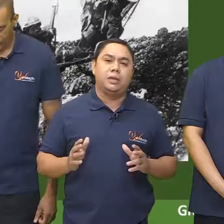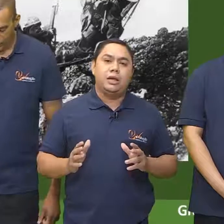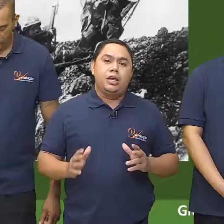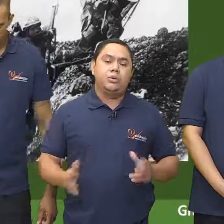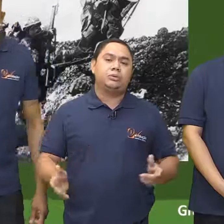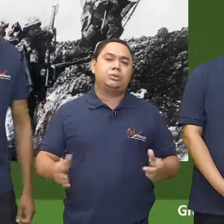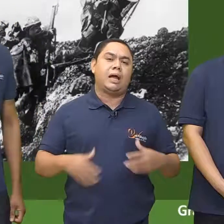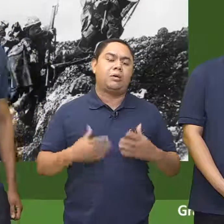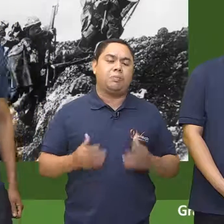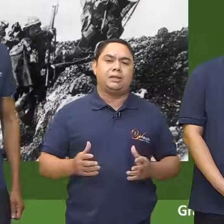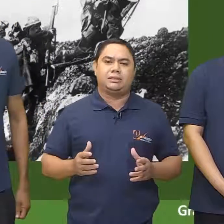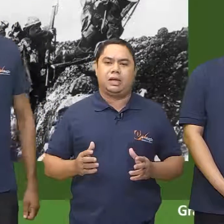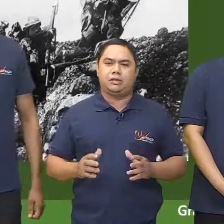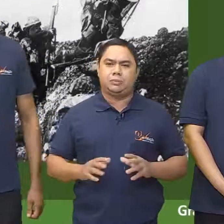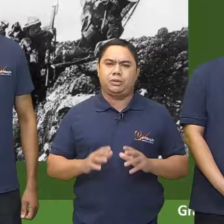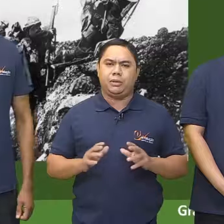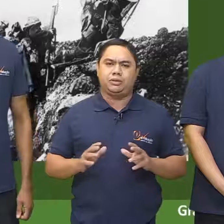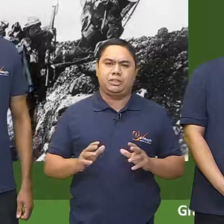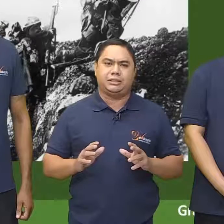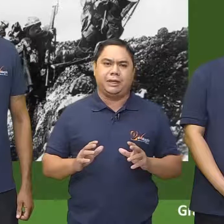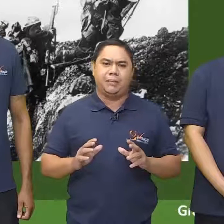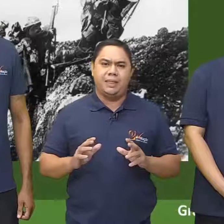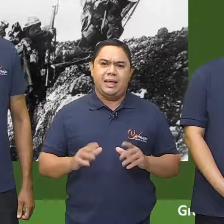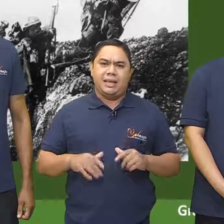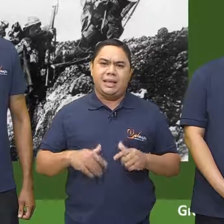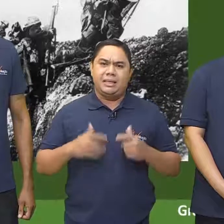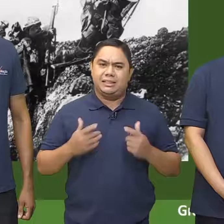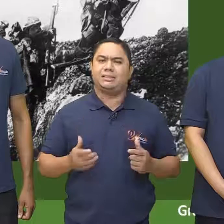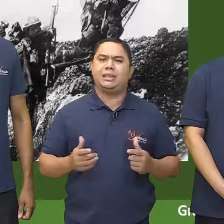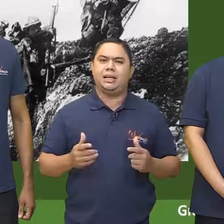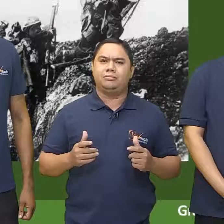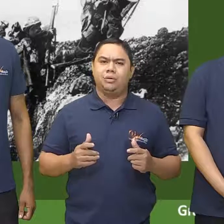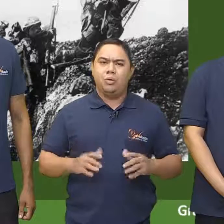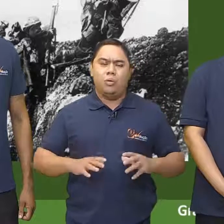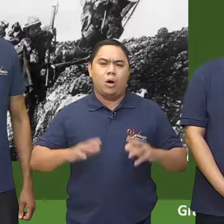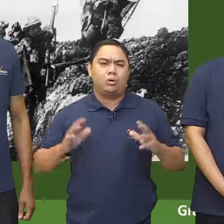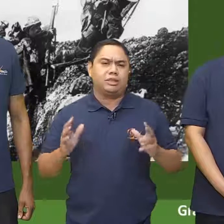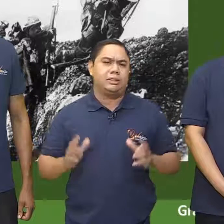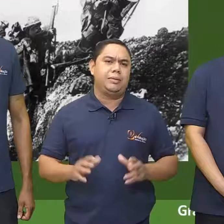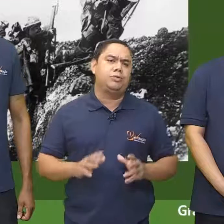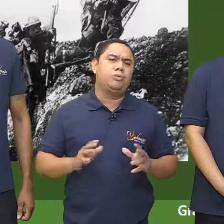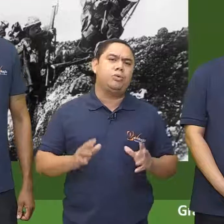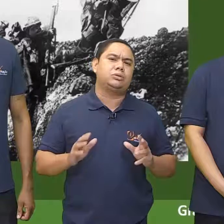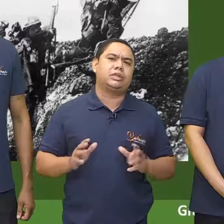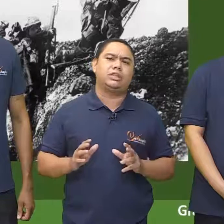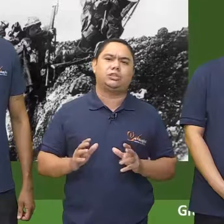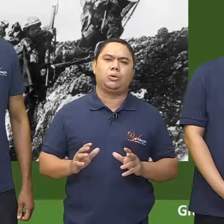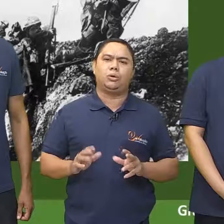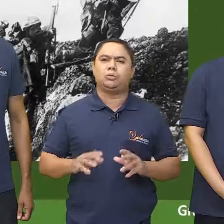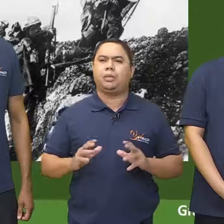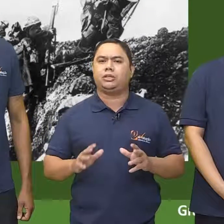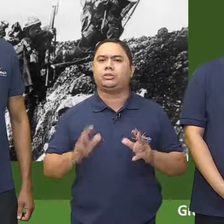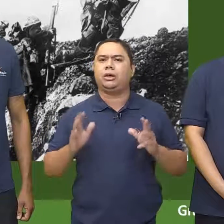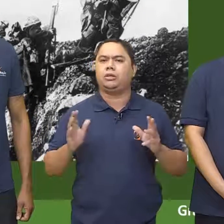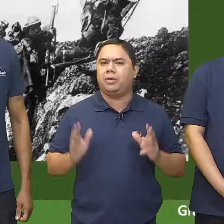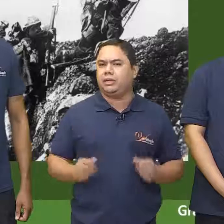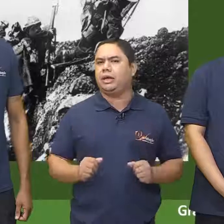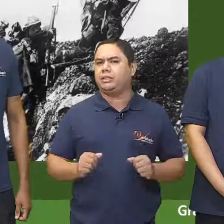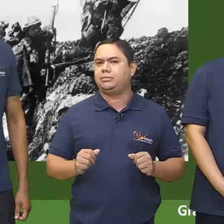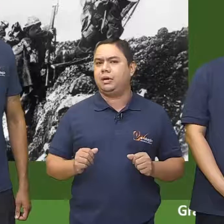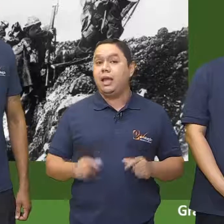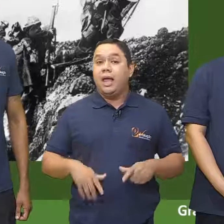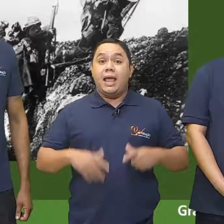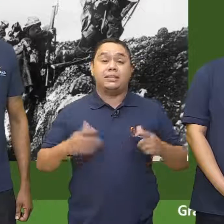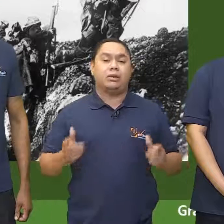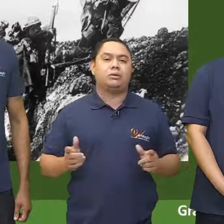passado. E o século passado, nós podemos dizer que ele inicia com um acontecimento muito desastroso para a história da